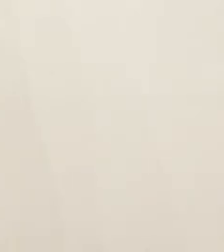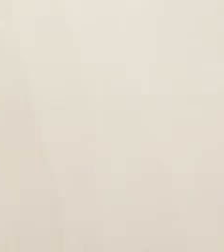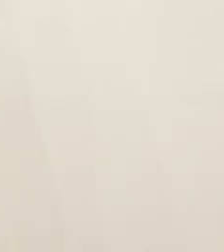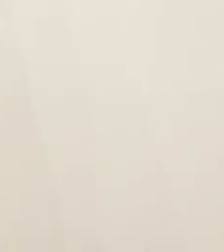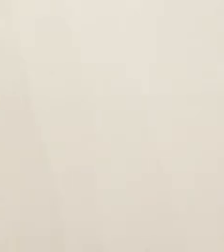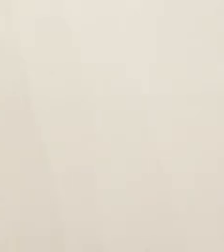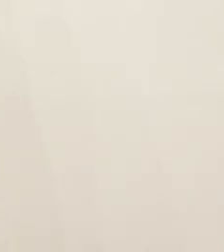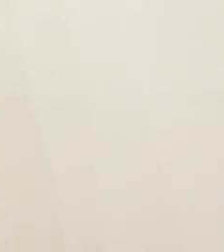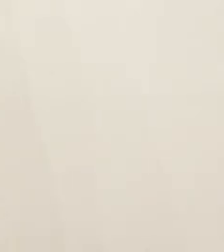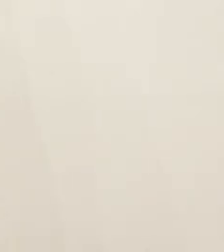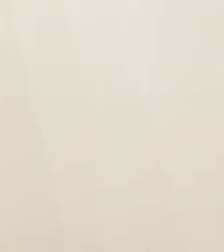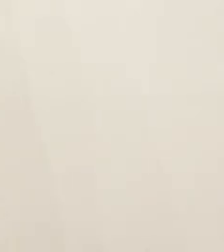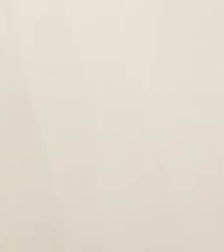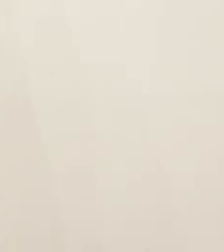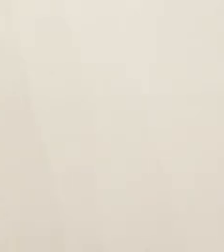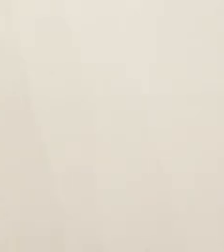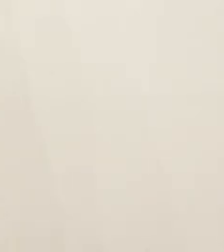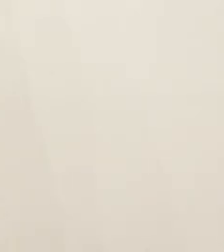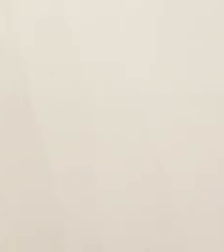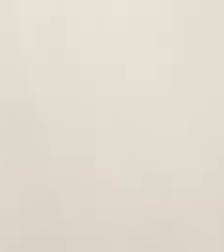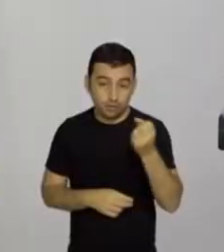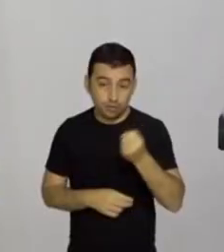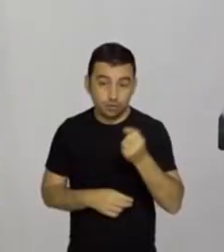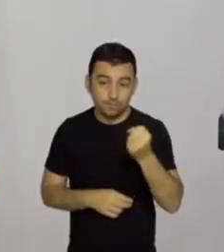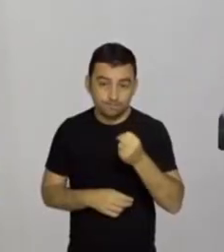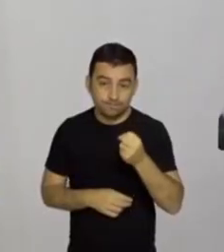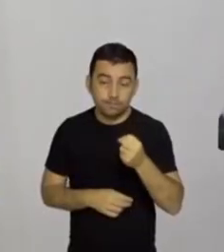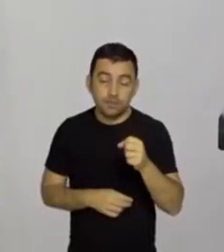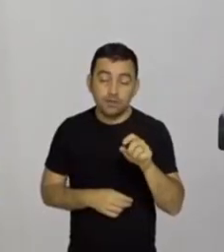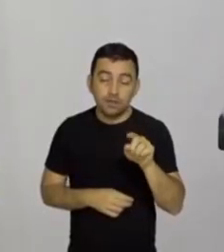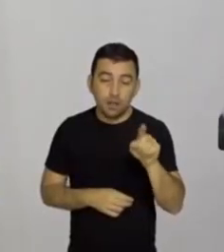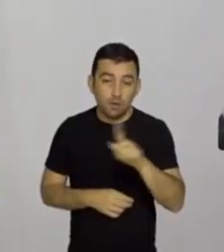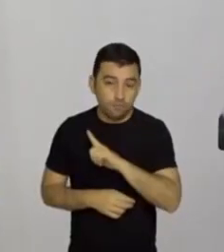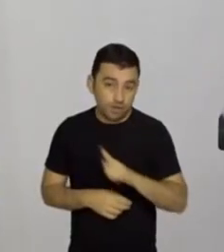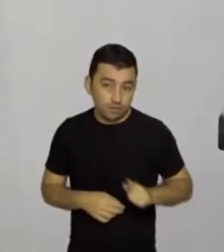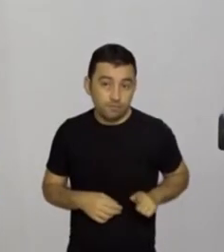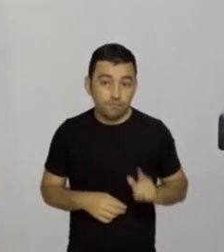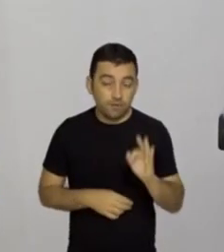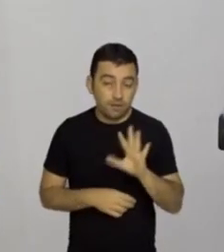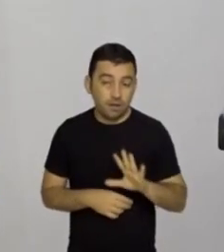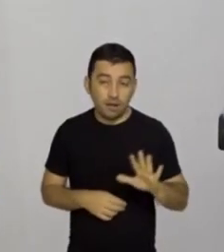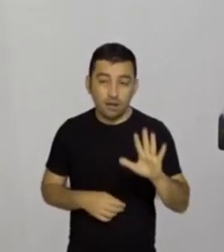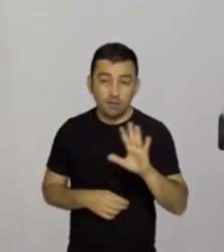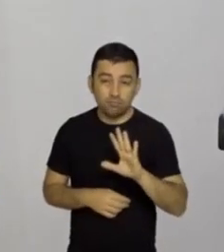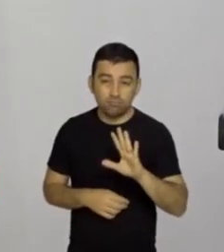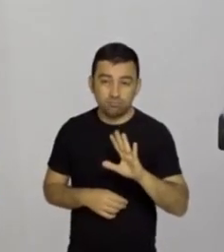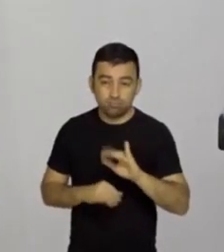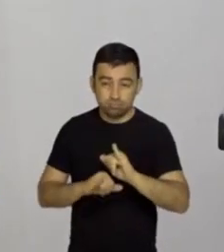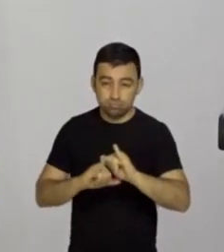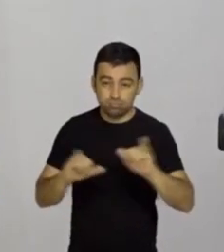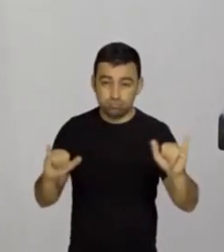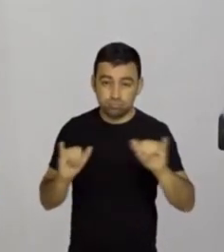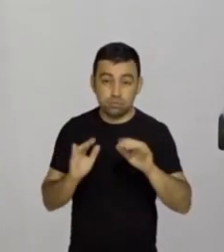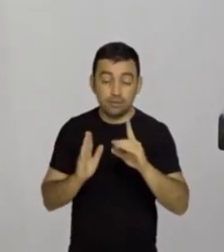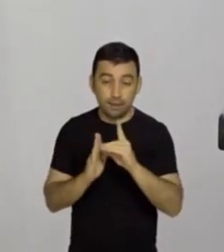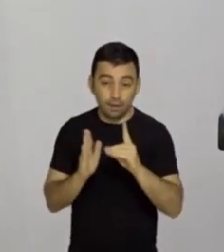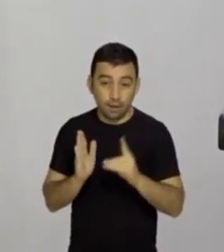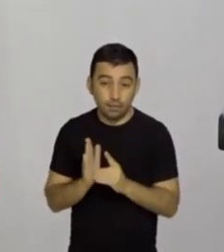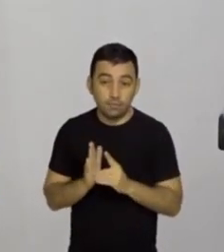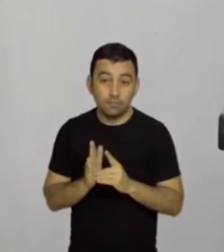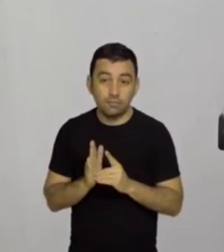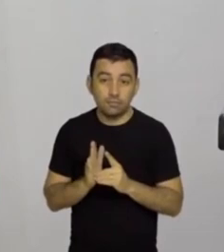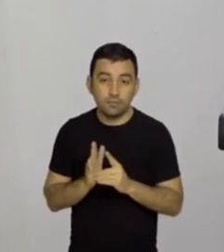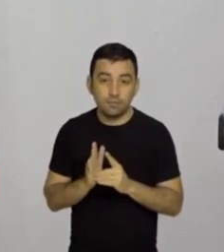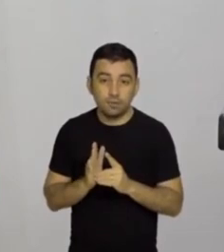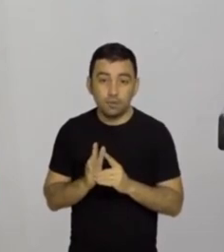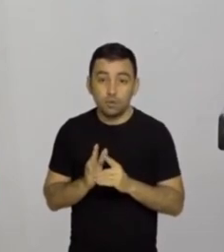população atingida pelas cheias neste mês. O governo federal emitiu um decreto em